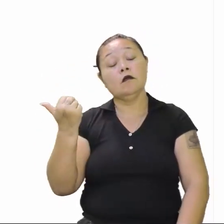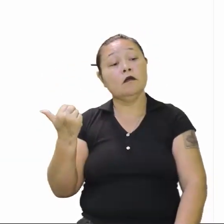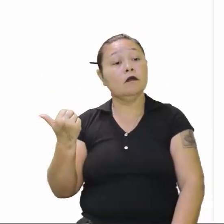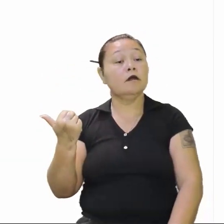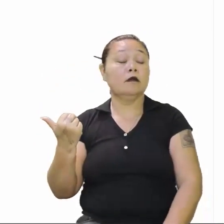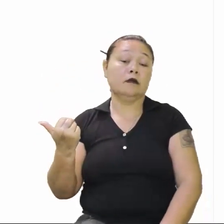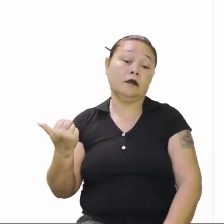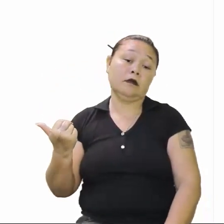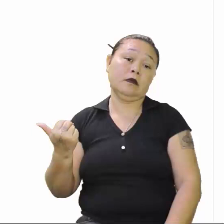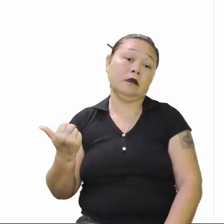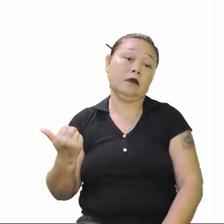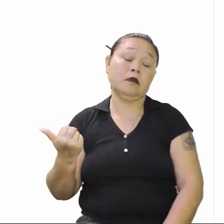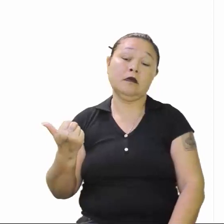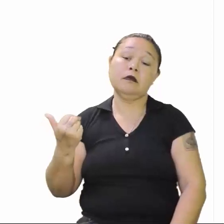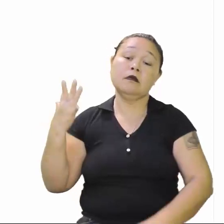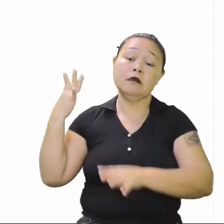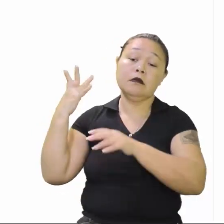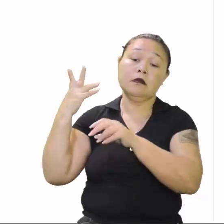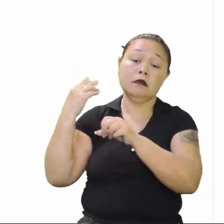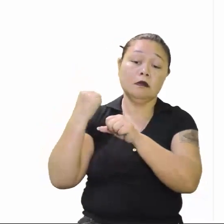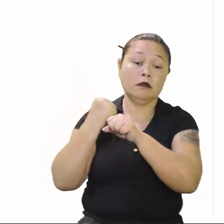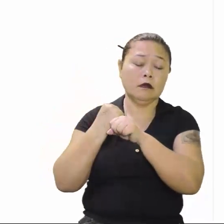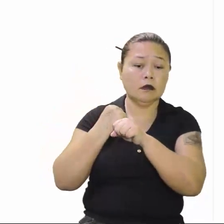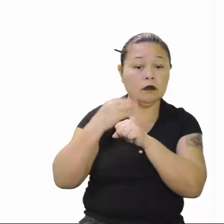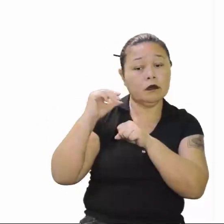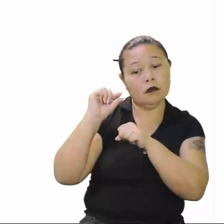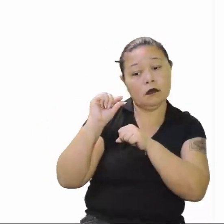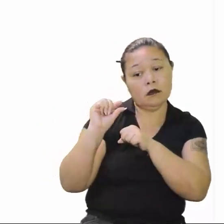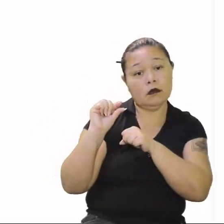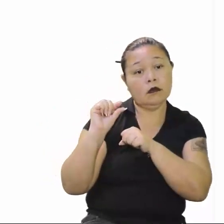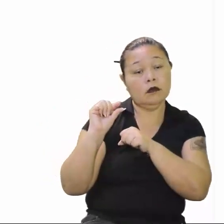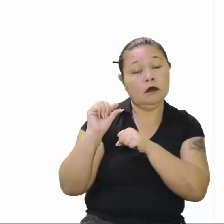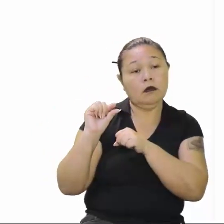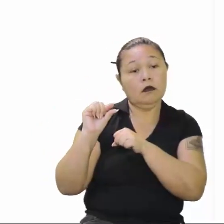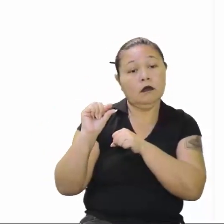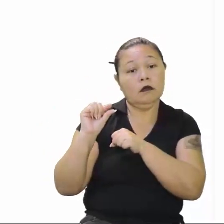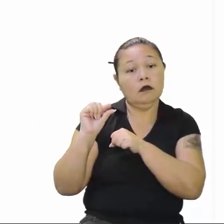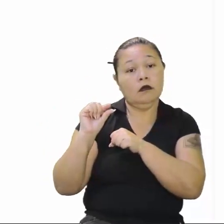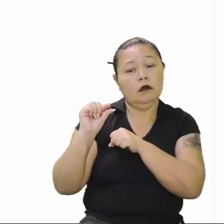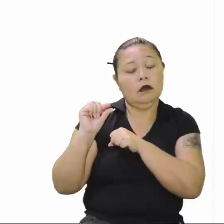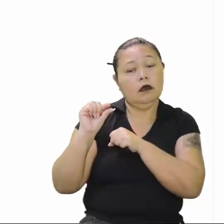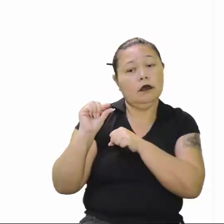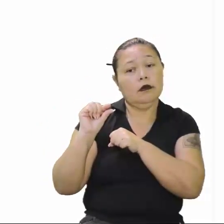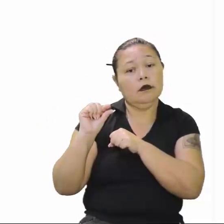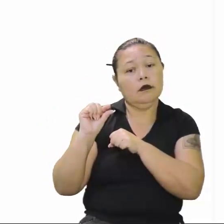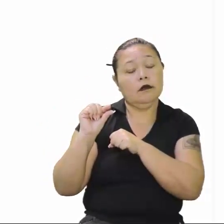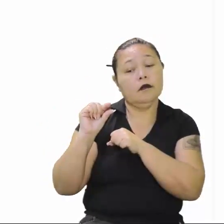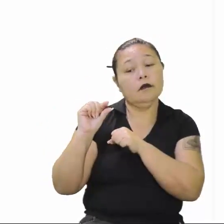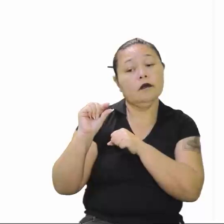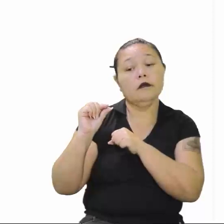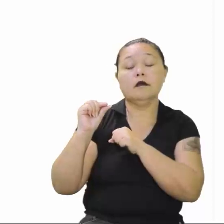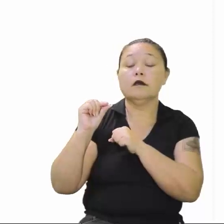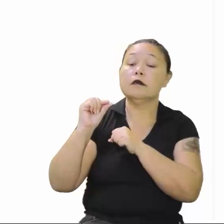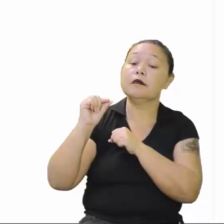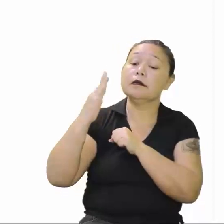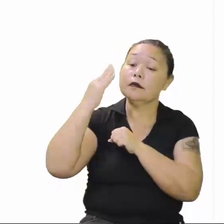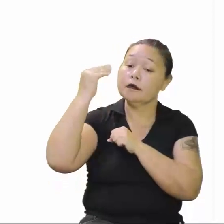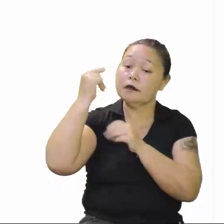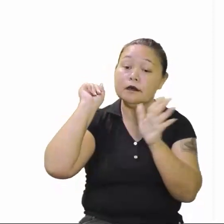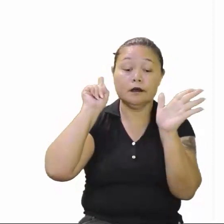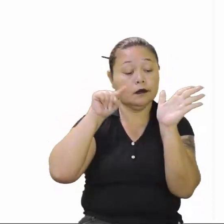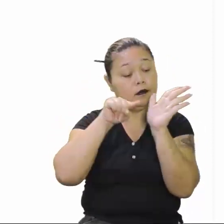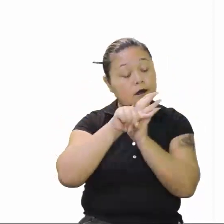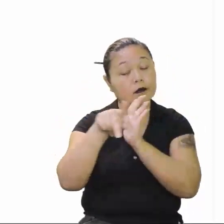agora revisar um pouquinho sobre a famosa questão do Enem.